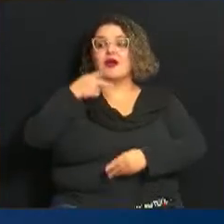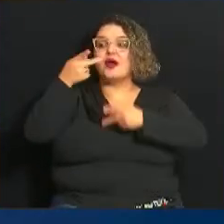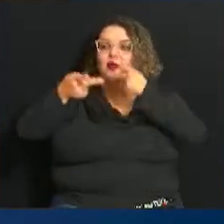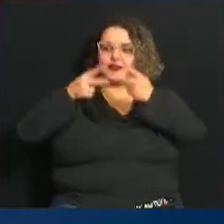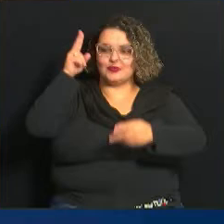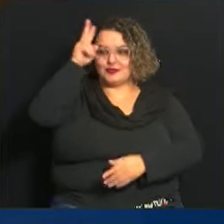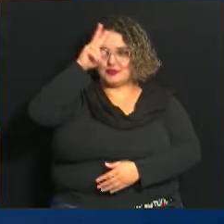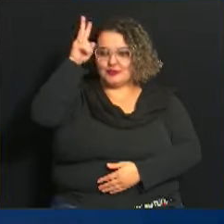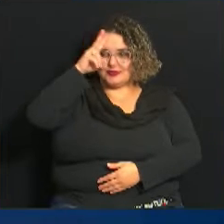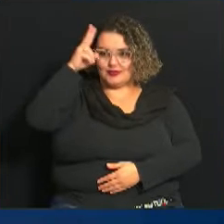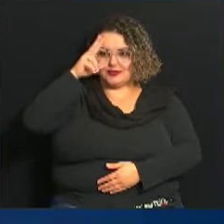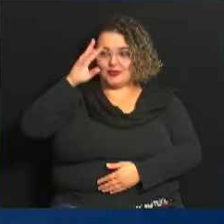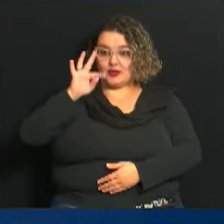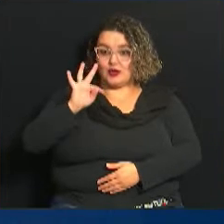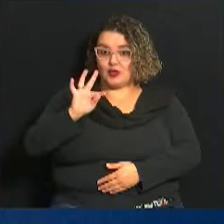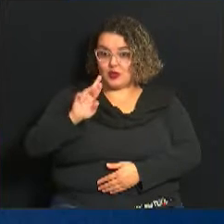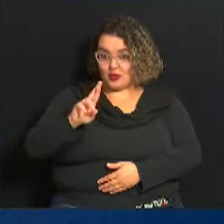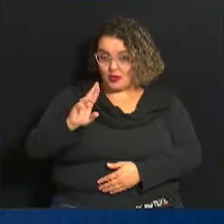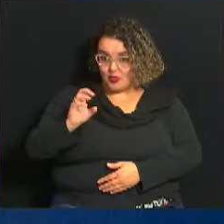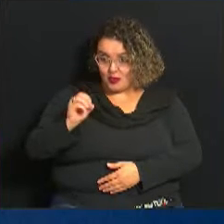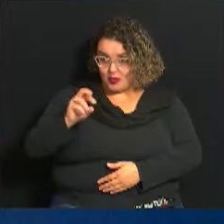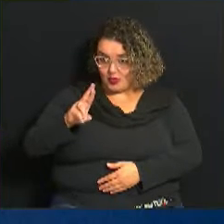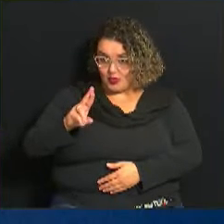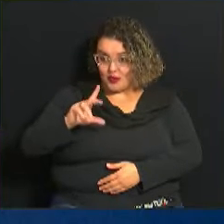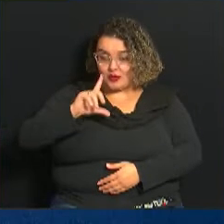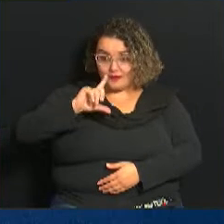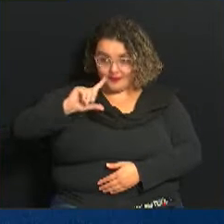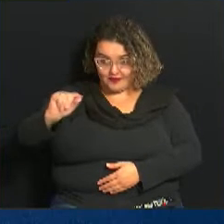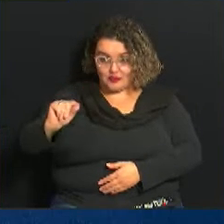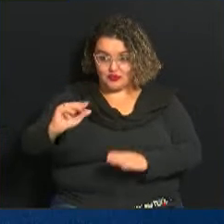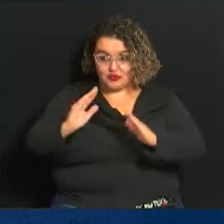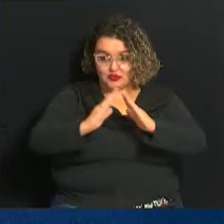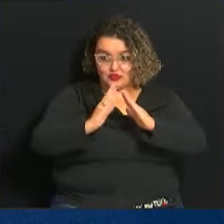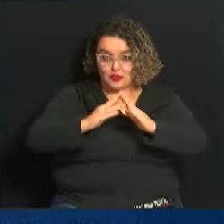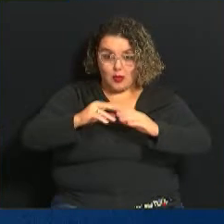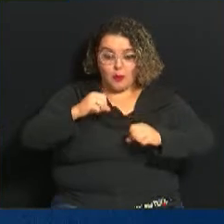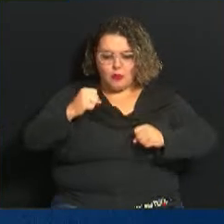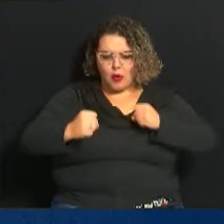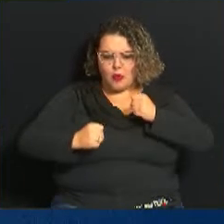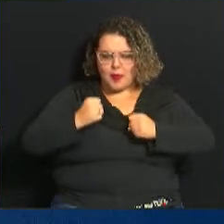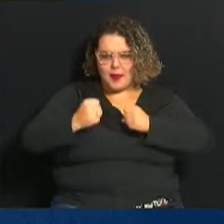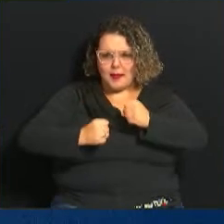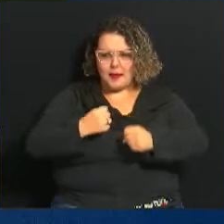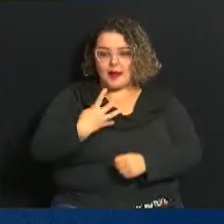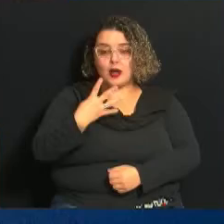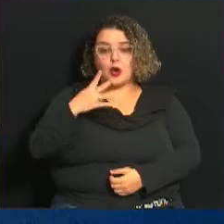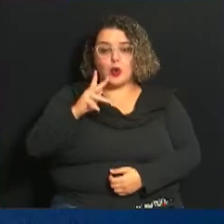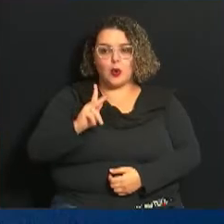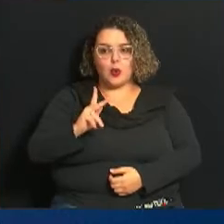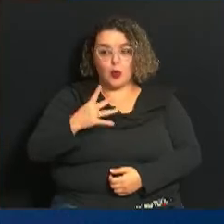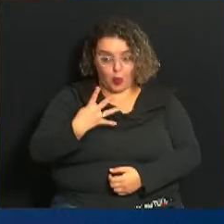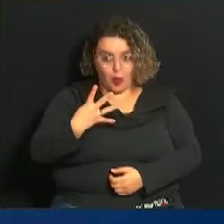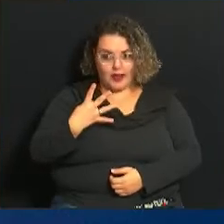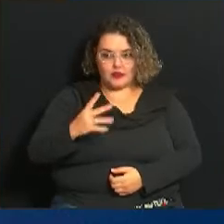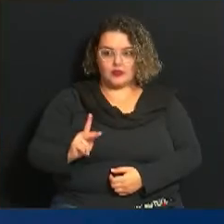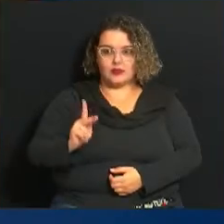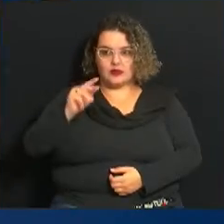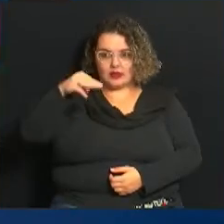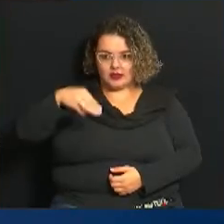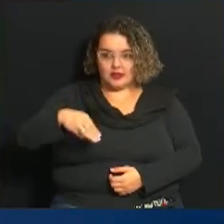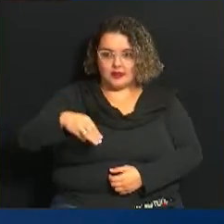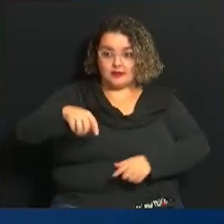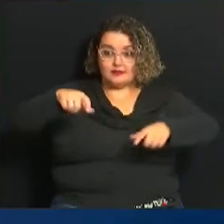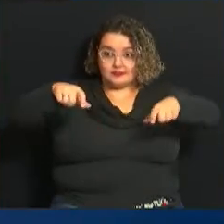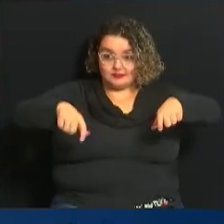do cachorro Thor, que fugiu de casa, correu cerca de 4 quilômetros e apareceu no estádio